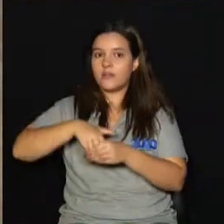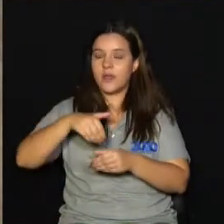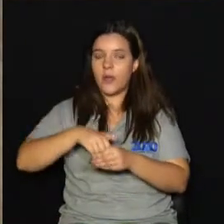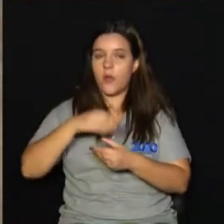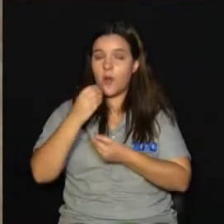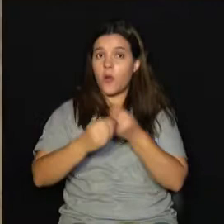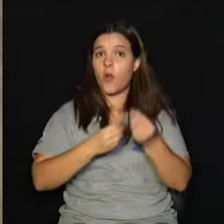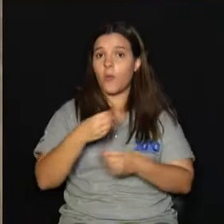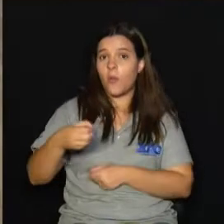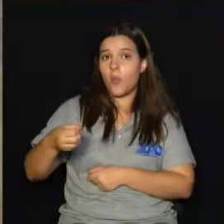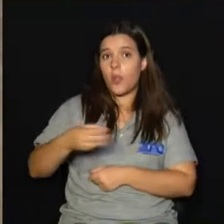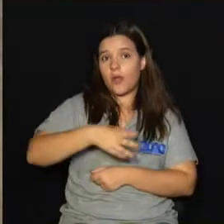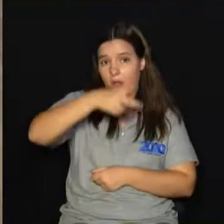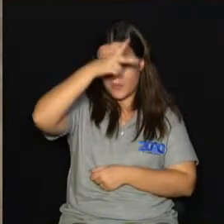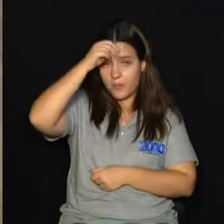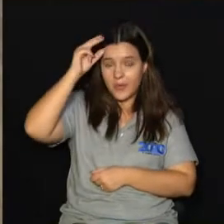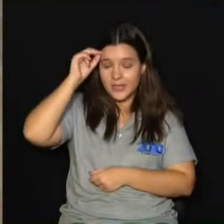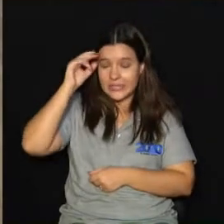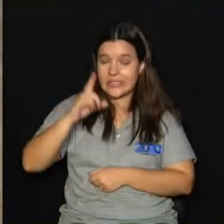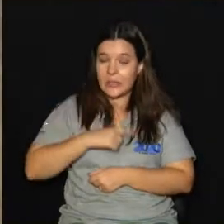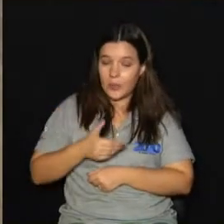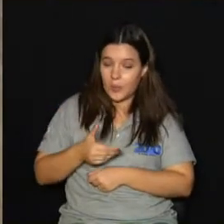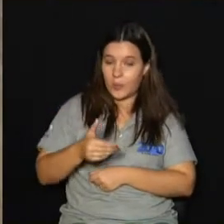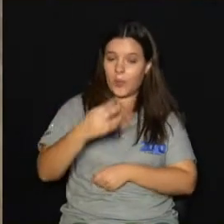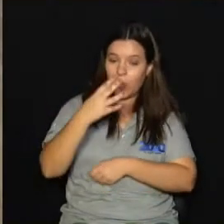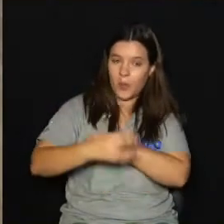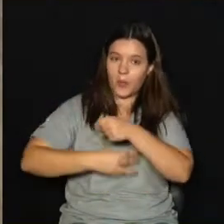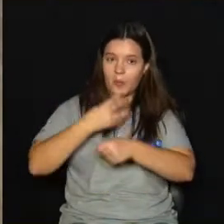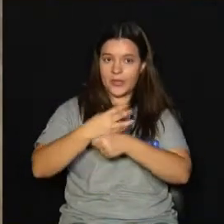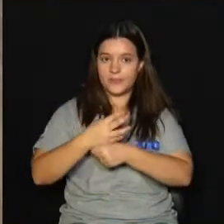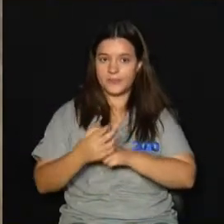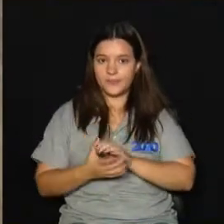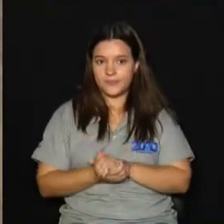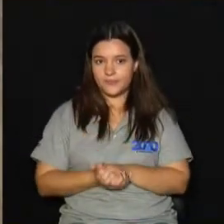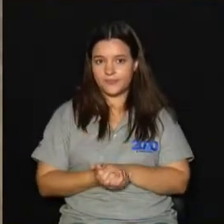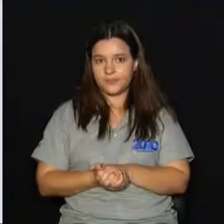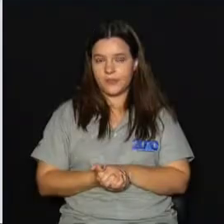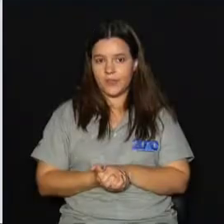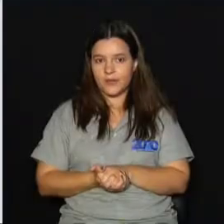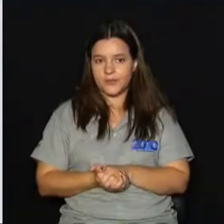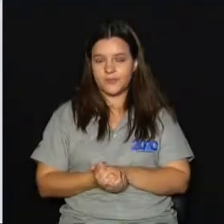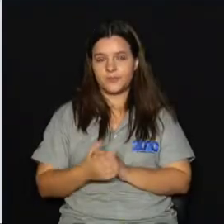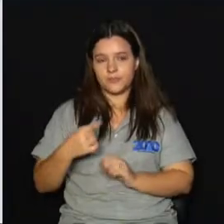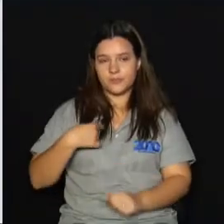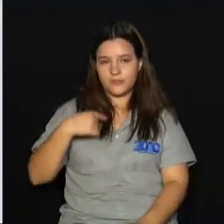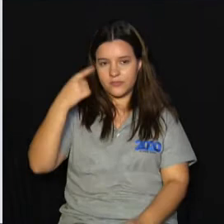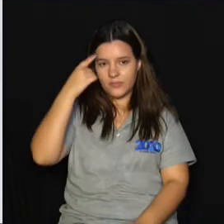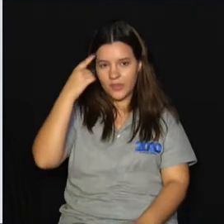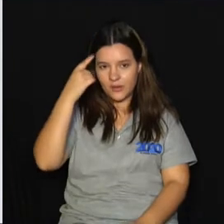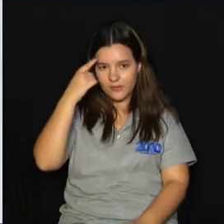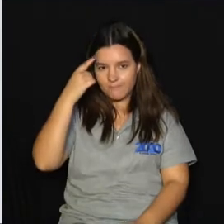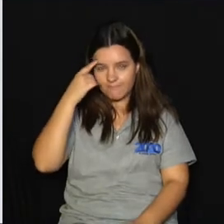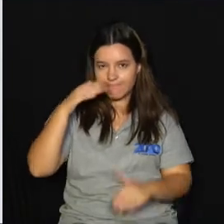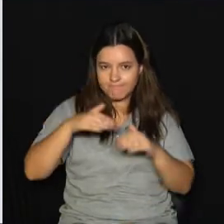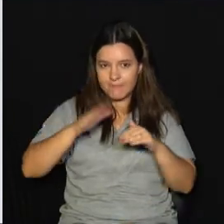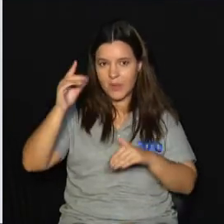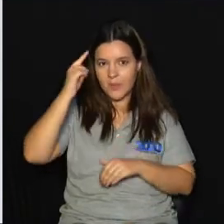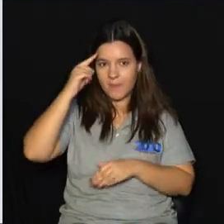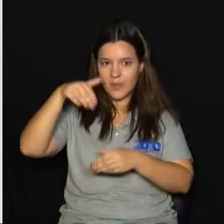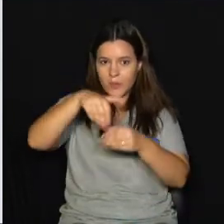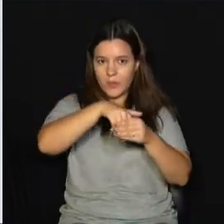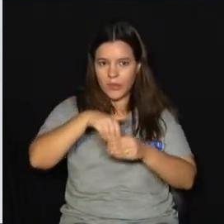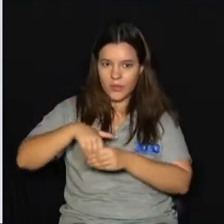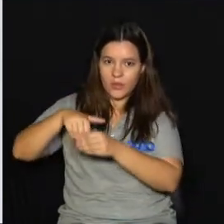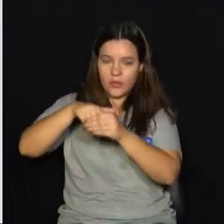o próximo prefeito ele recebe aí para os próximos 4 anos? Olha, eu acho que mais do que pensar na votação dos